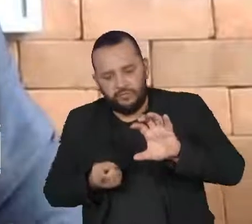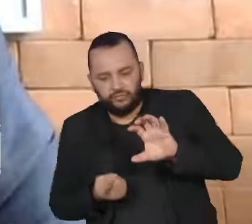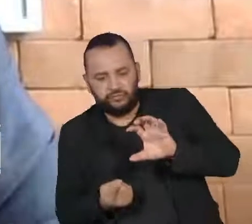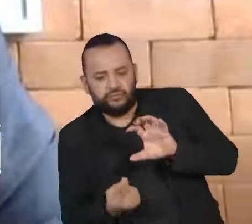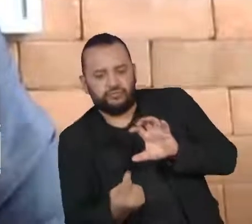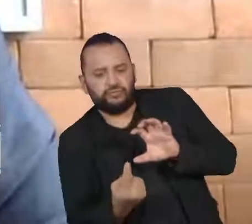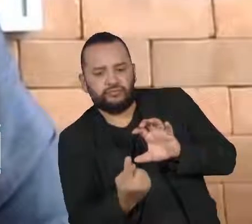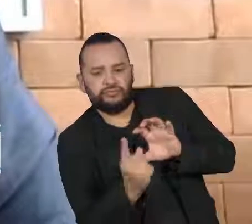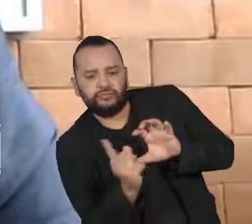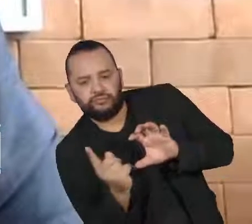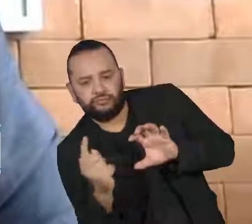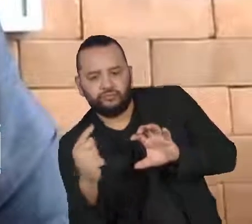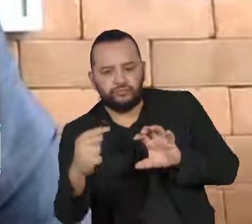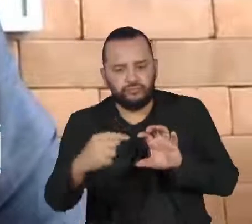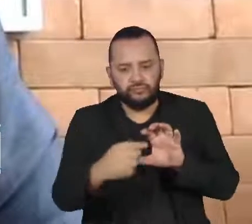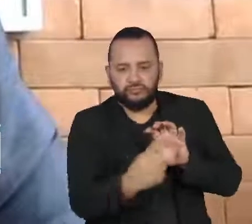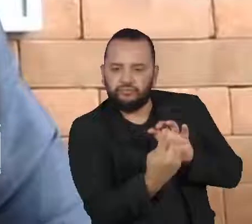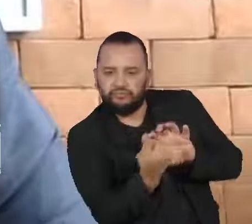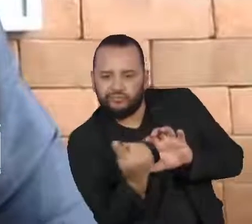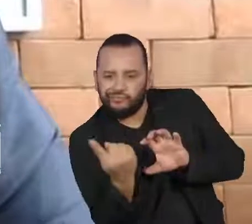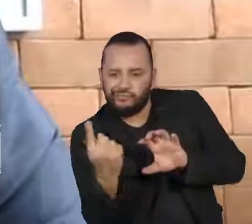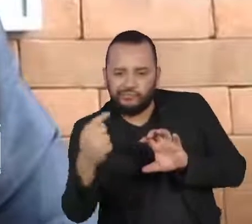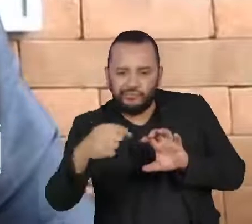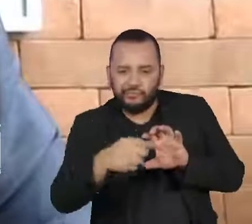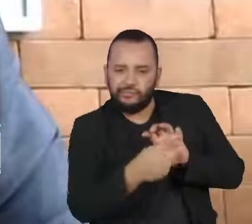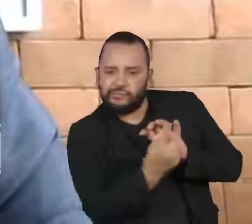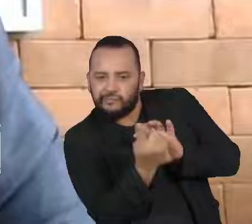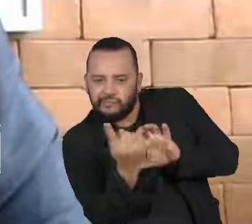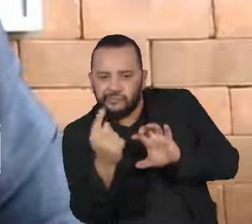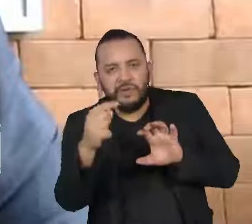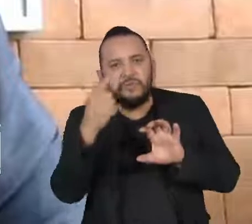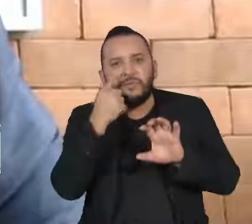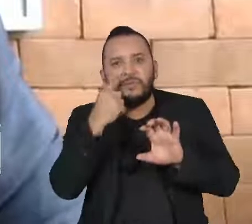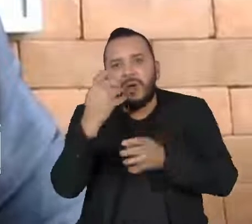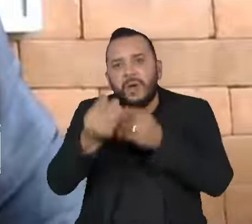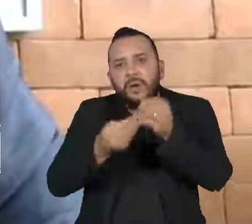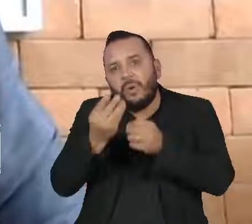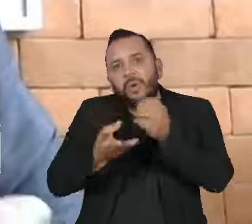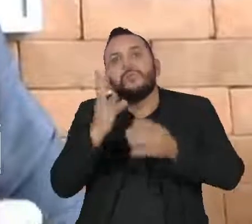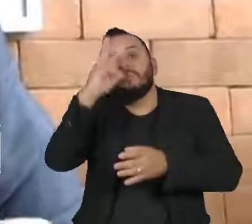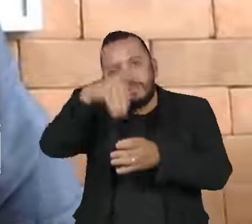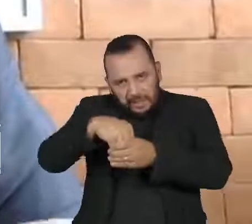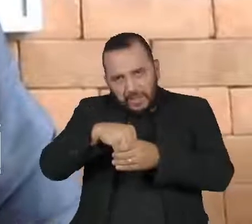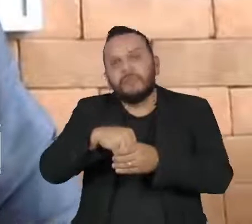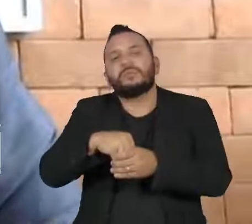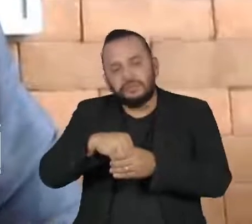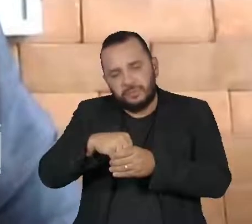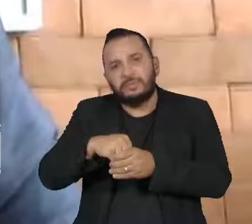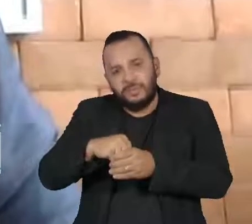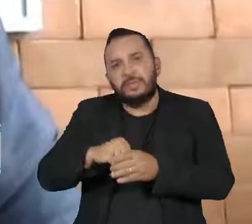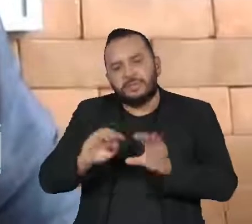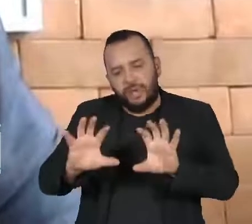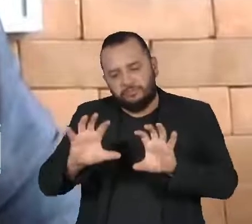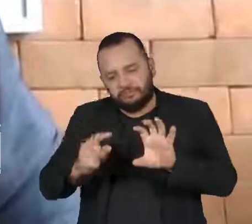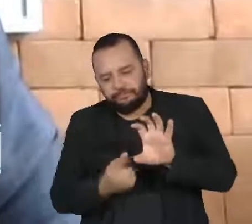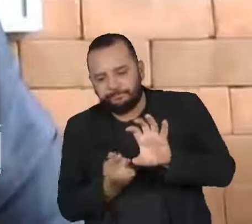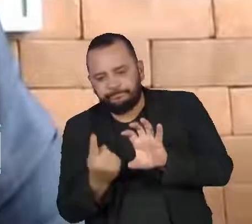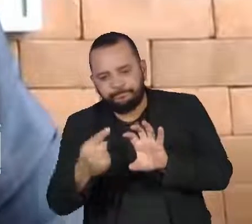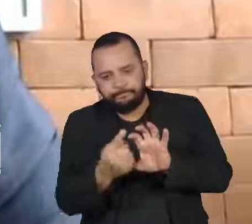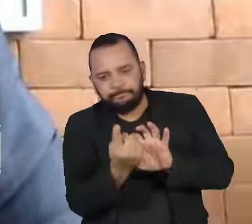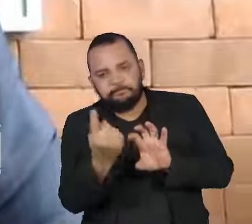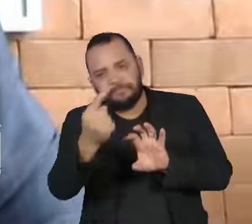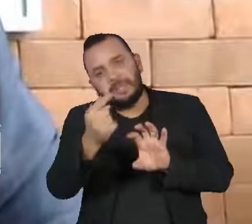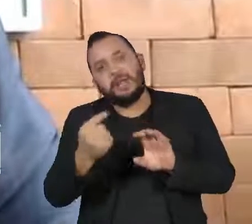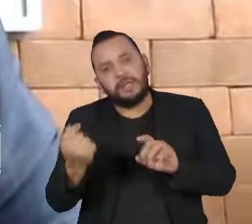o intestino grosso e na parte final do intestino delgado. E dessa maneira nós temos aí um percentual muito grande